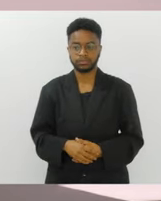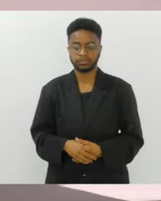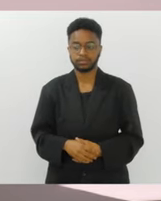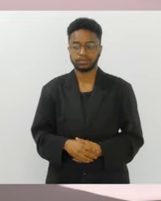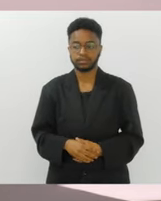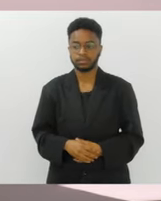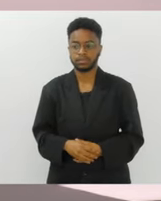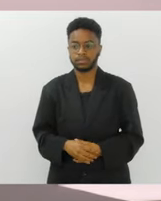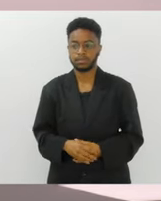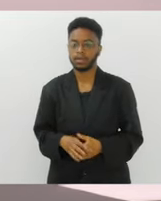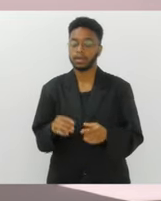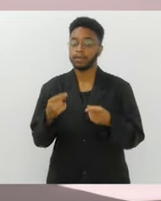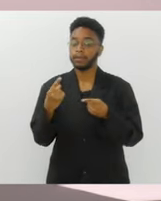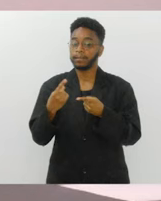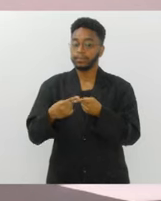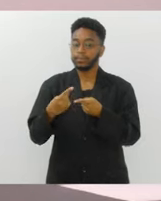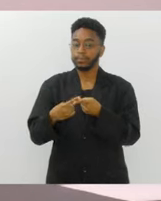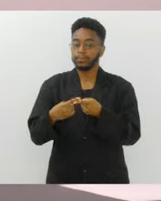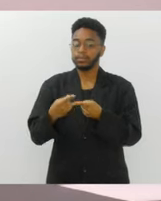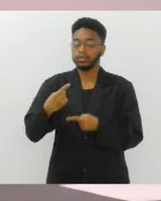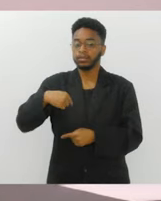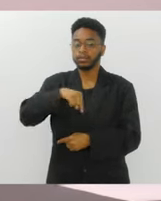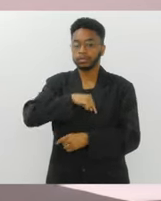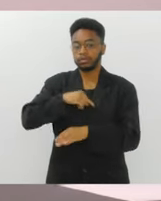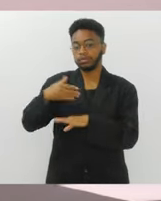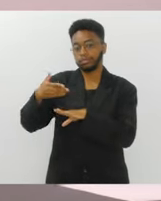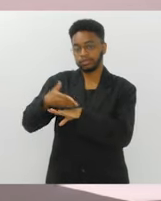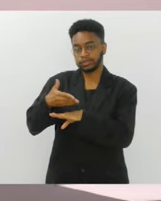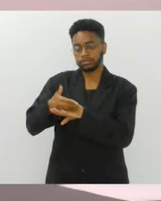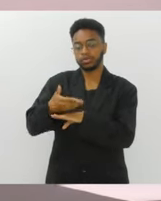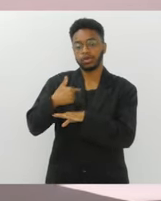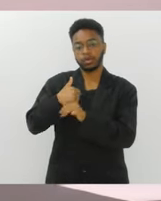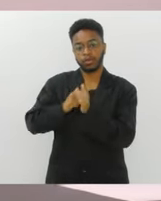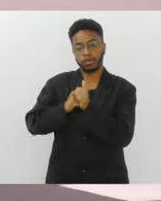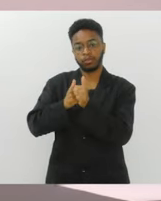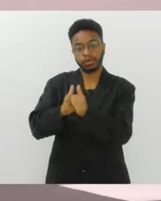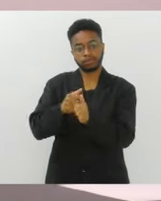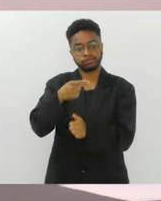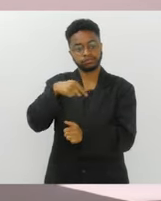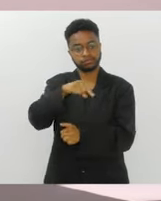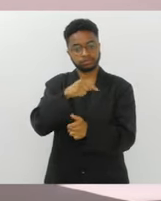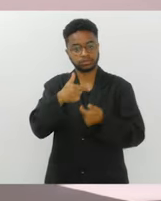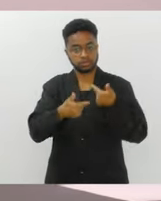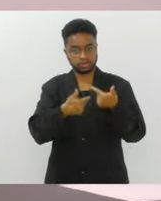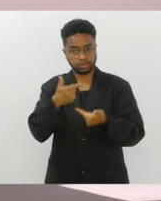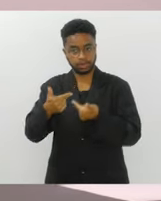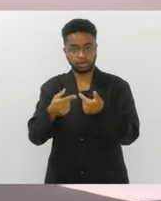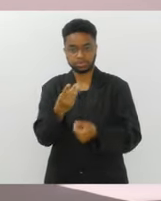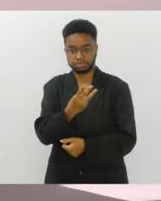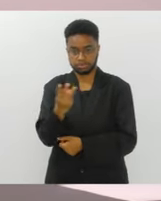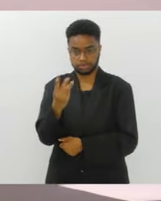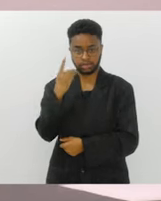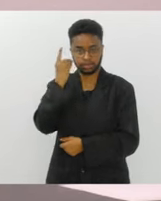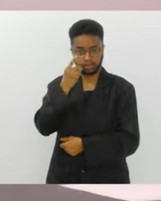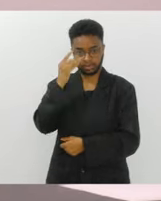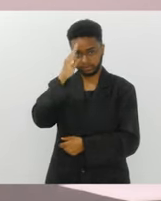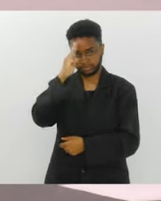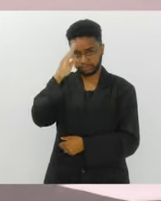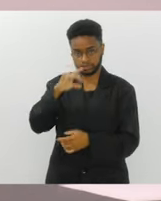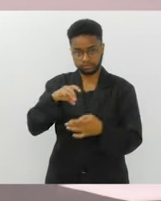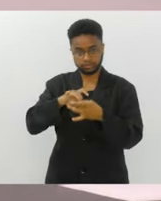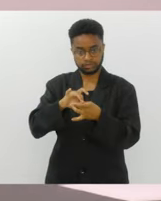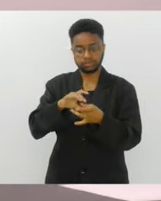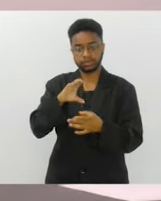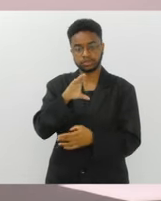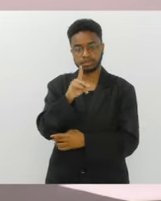porque a gente participou, eu acompanhei muito o trabalho de todos os senhores, dos três deputados aqui, especialmente na CPI